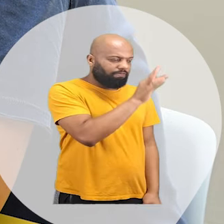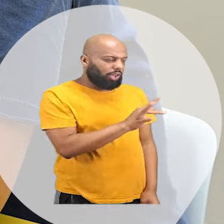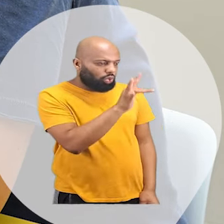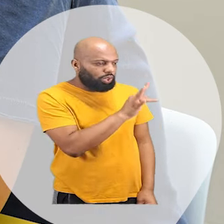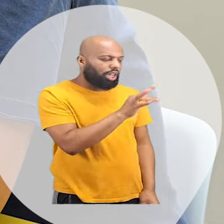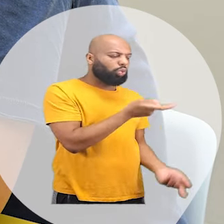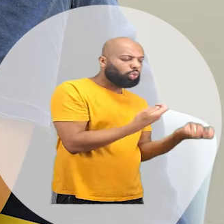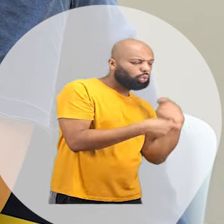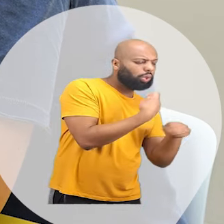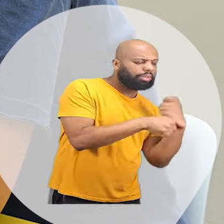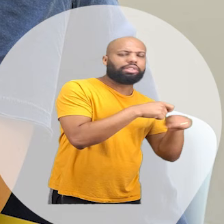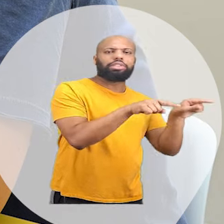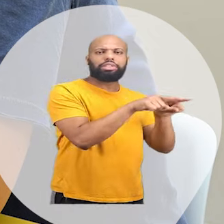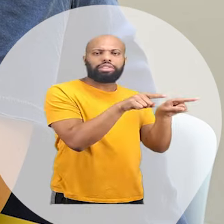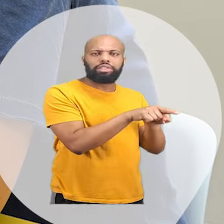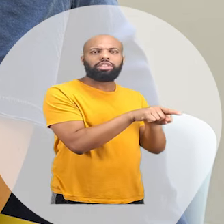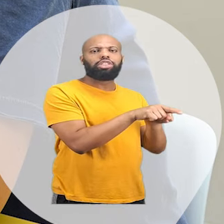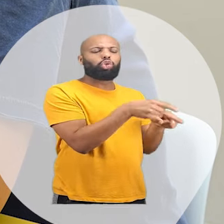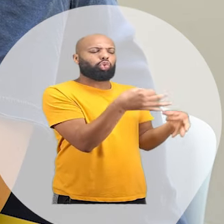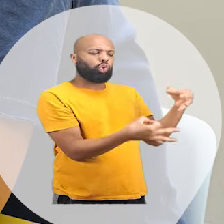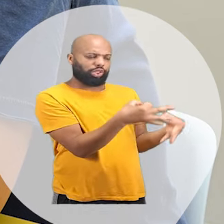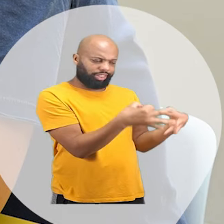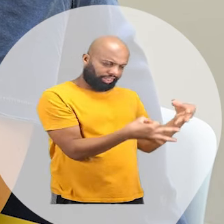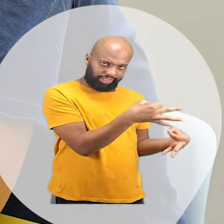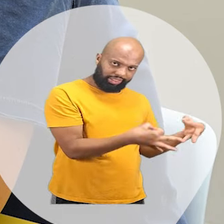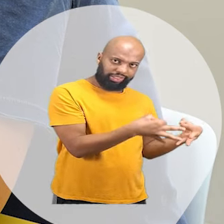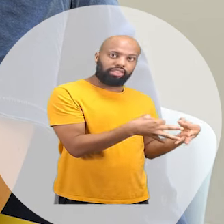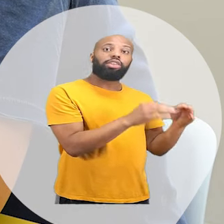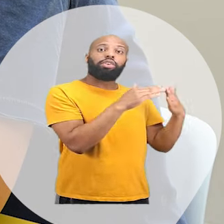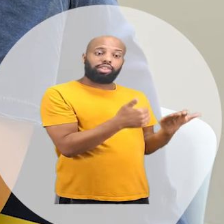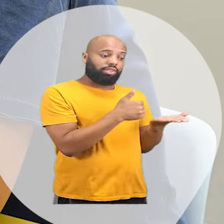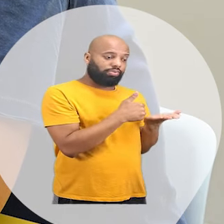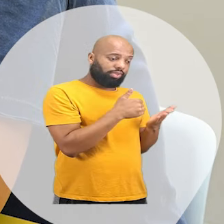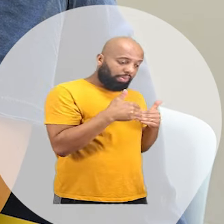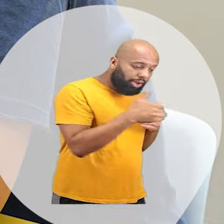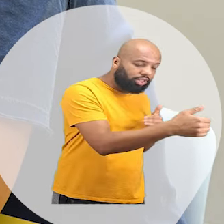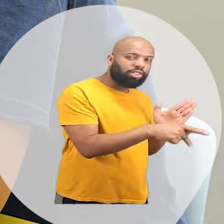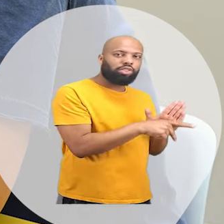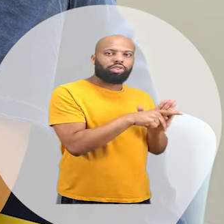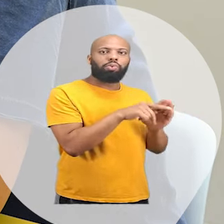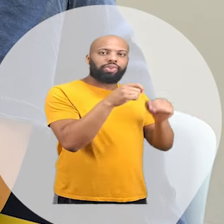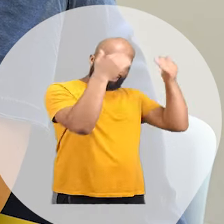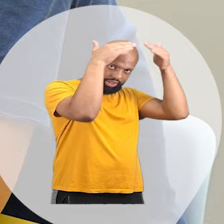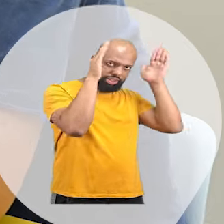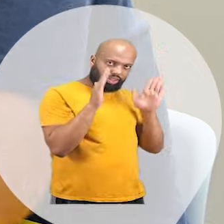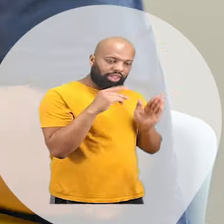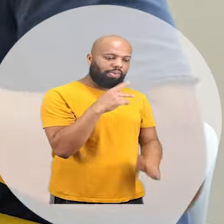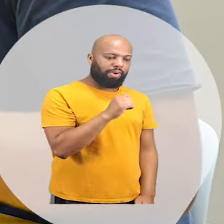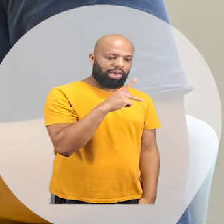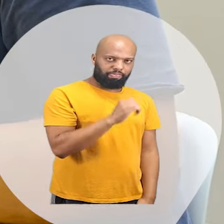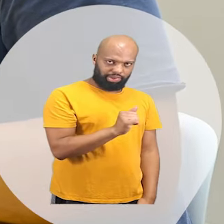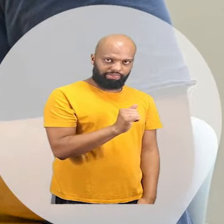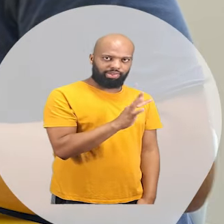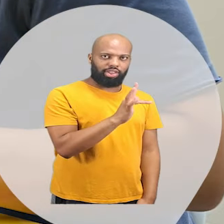universidade uma economia né mas justa né é muito a partir das falas do Papa Francisco com quanto o aniversário